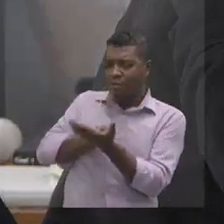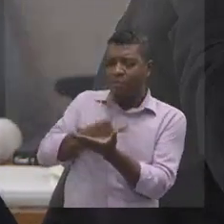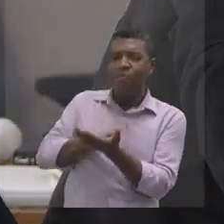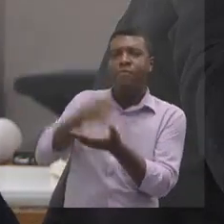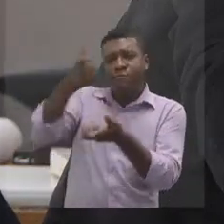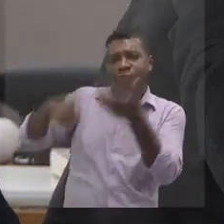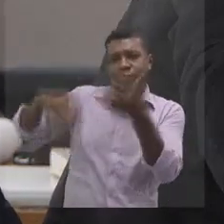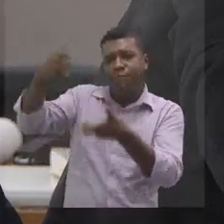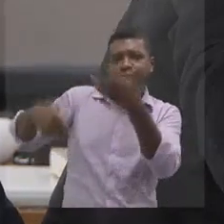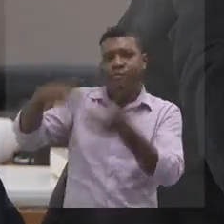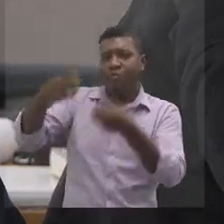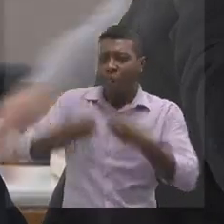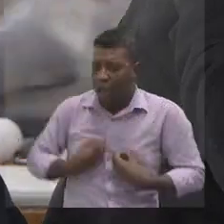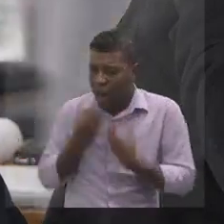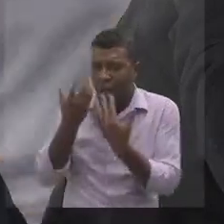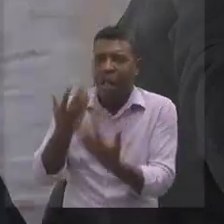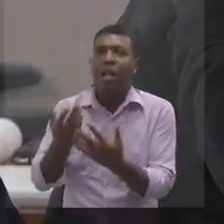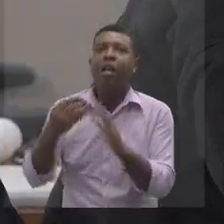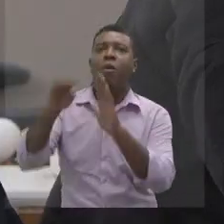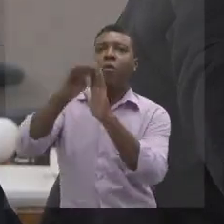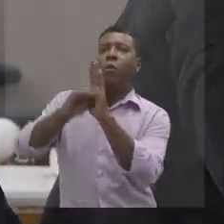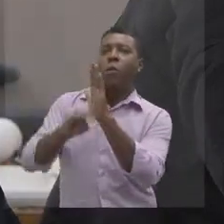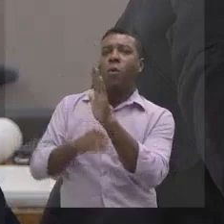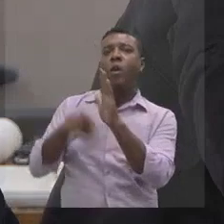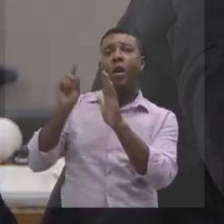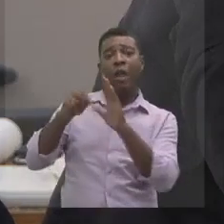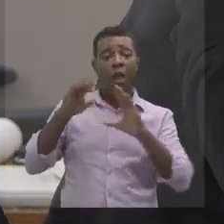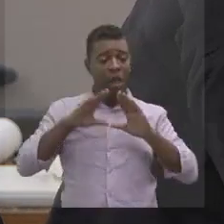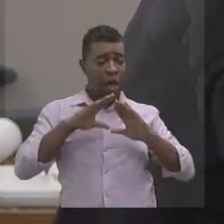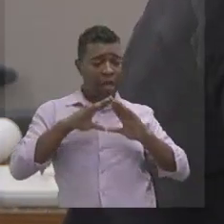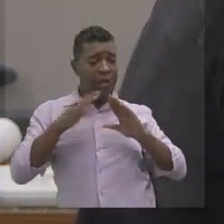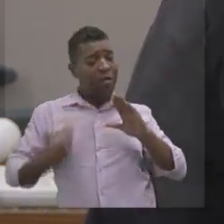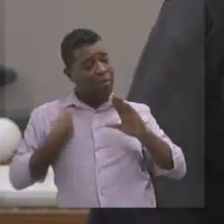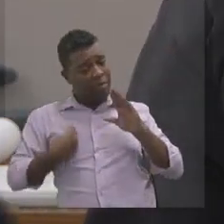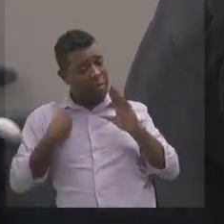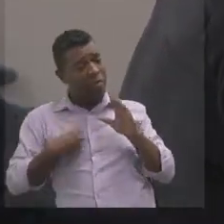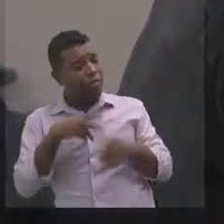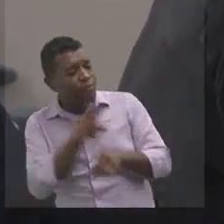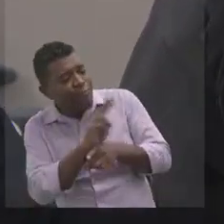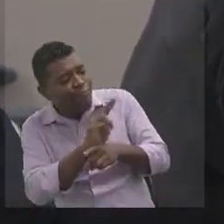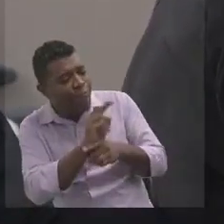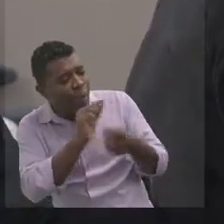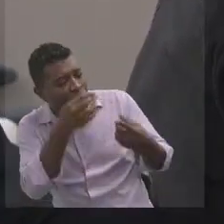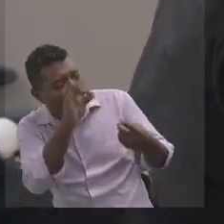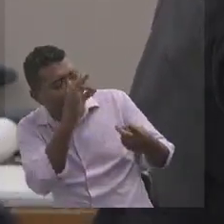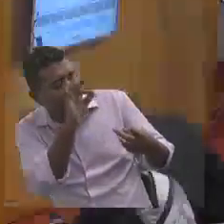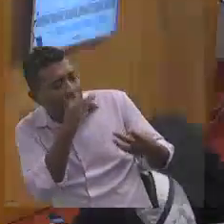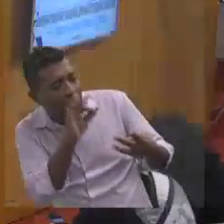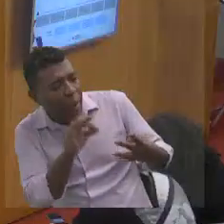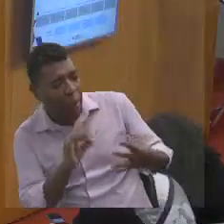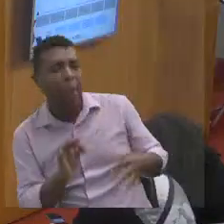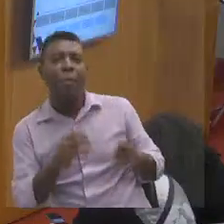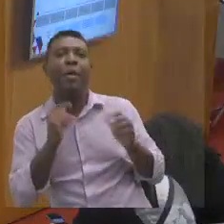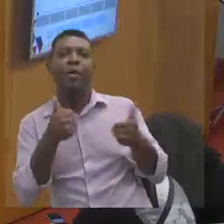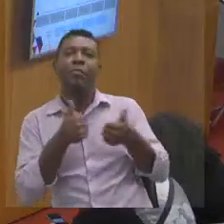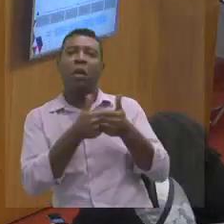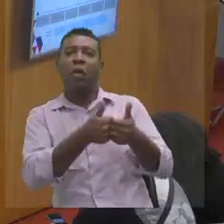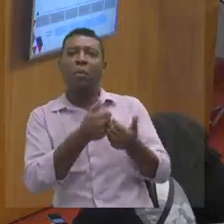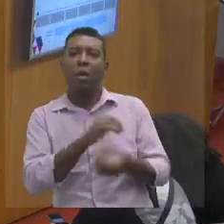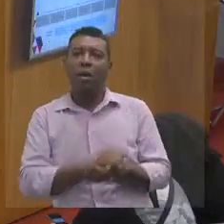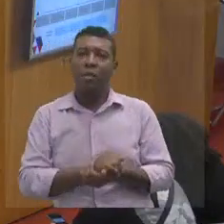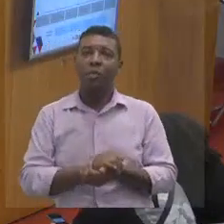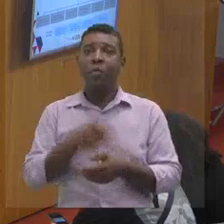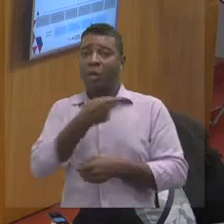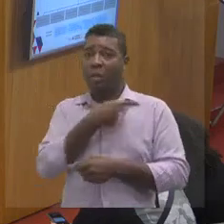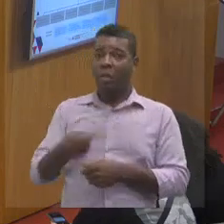na figura dos deputados cumpriu o papel de fiscalização tão cumprimento aqui Presidente Cristiano Obrigado né pela pela condução